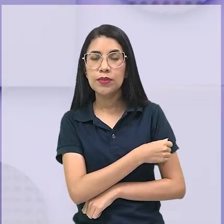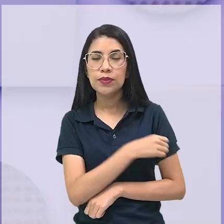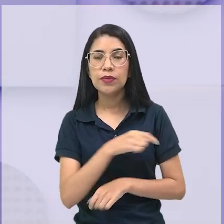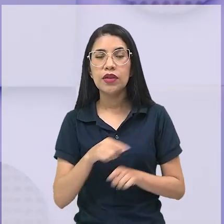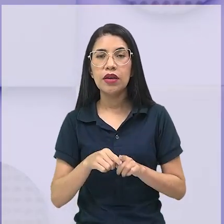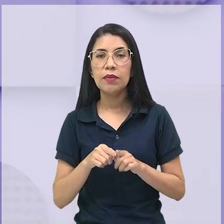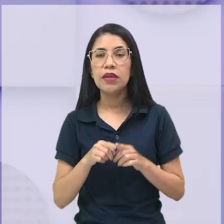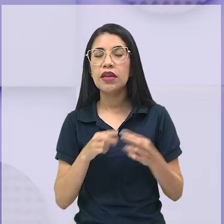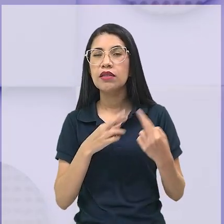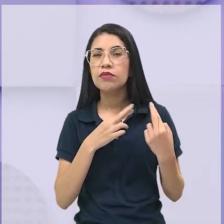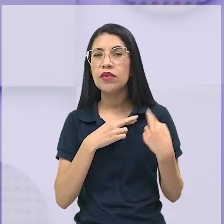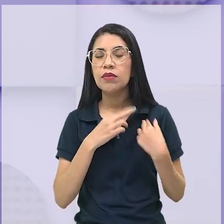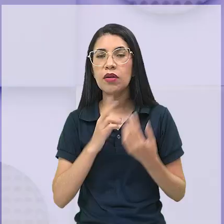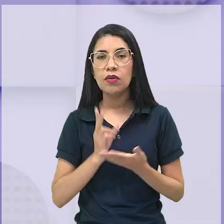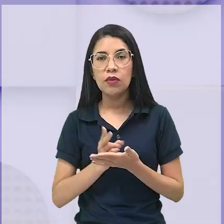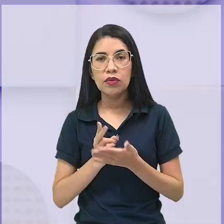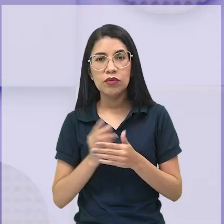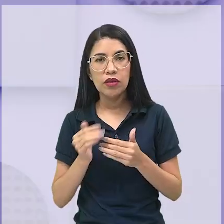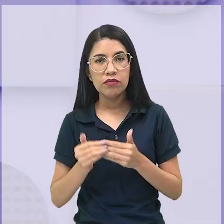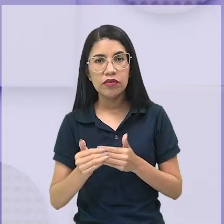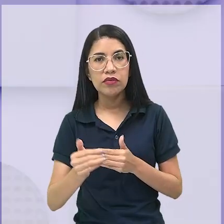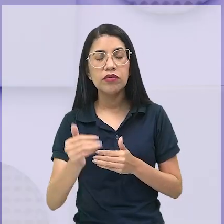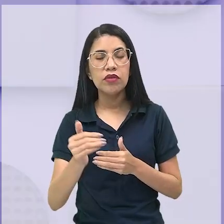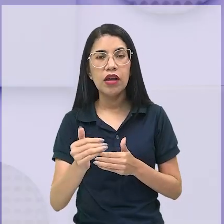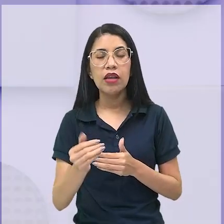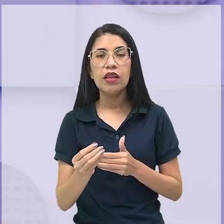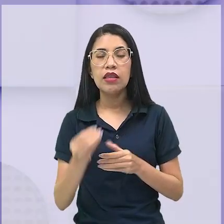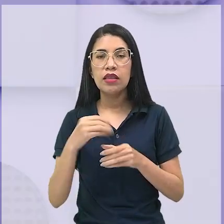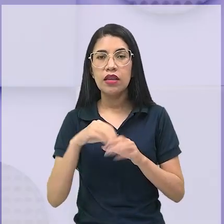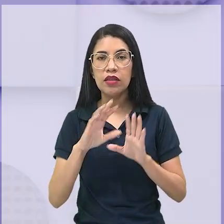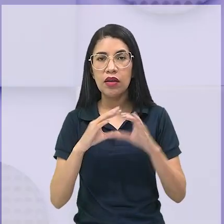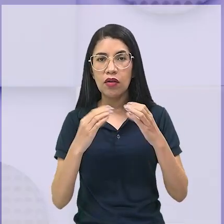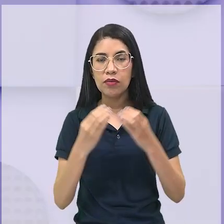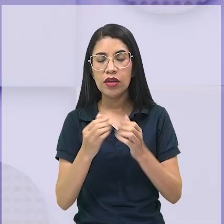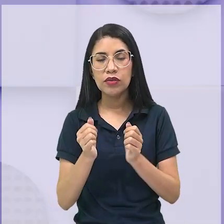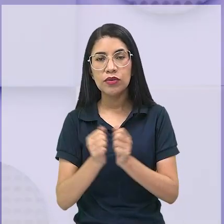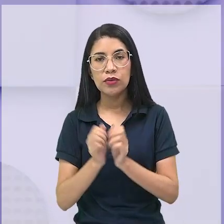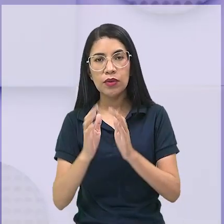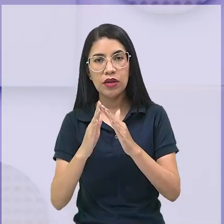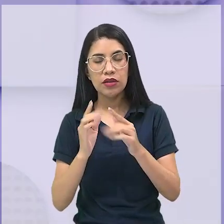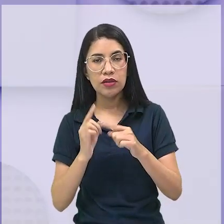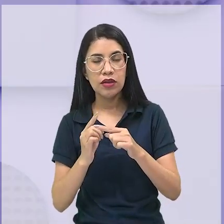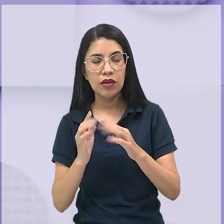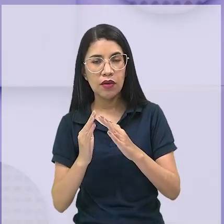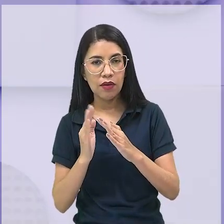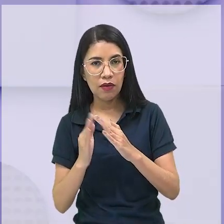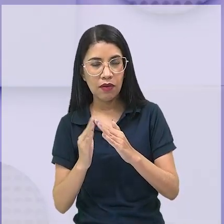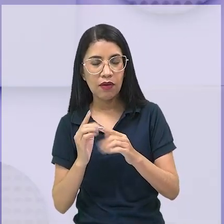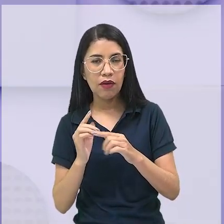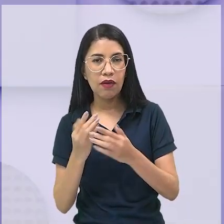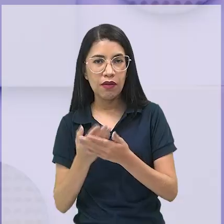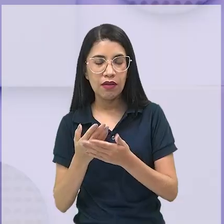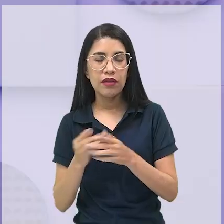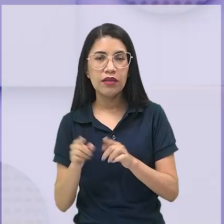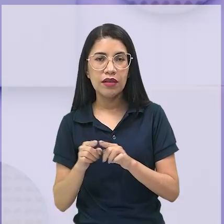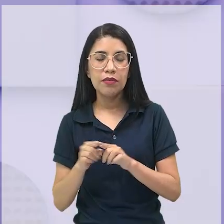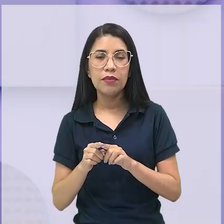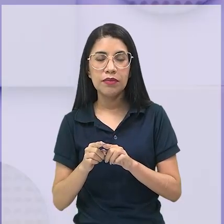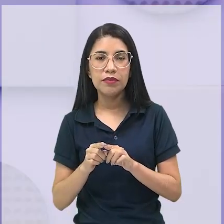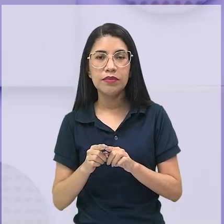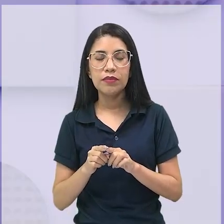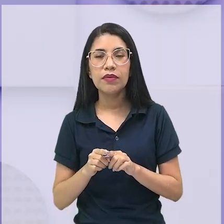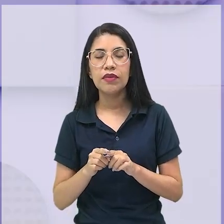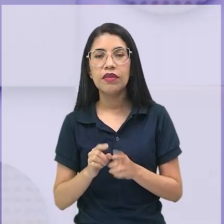é responsável por continuar aí na sua comunidade, junto com a sua escola, e por que não, sendo um vivo